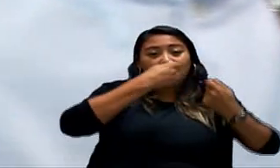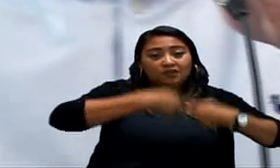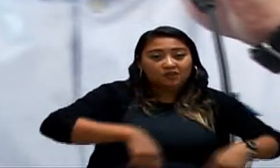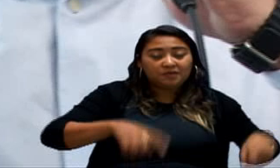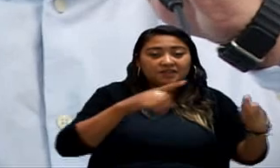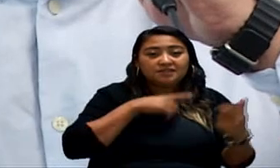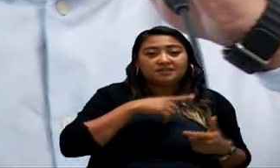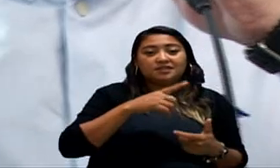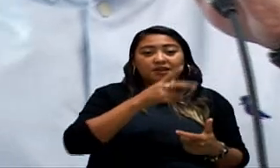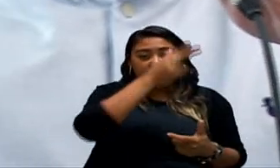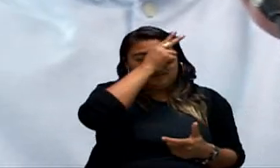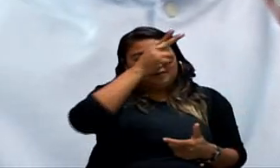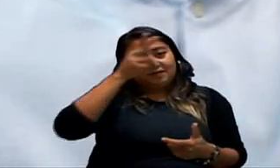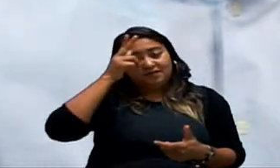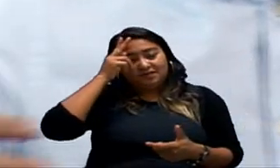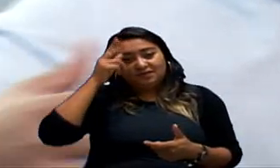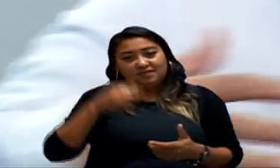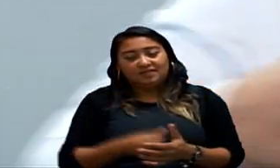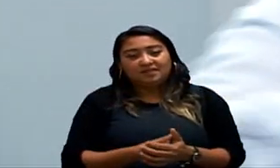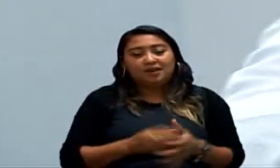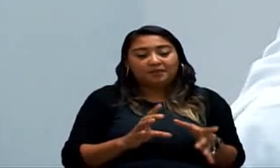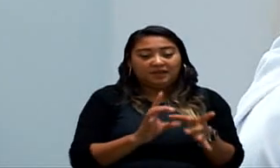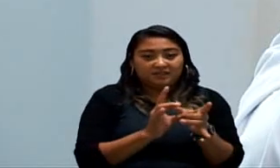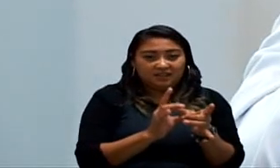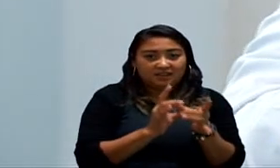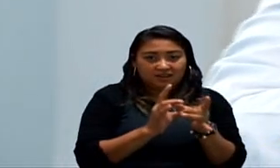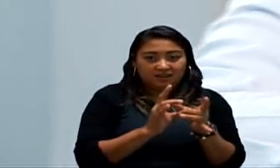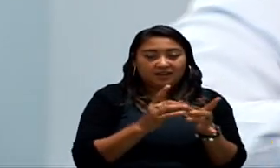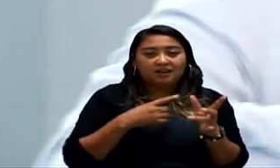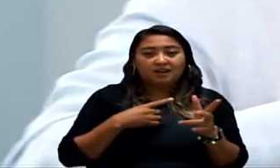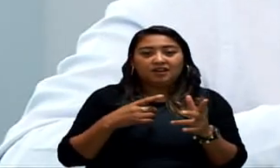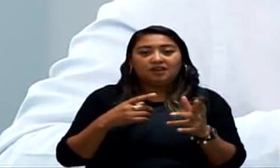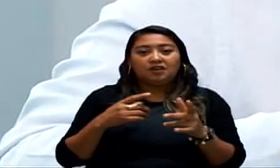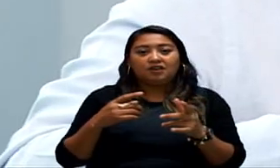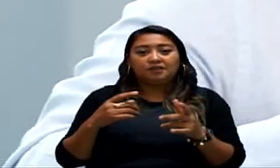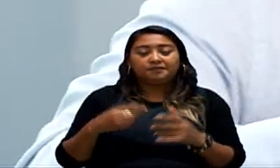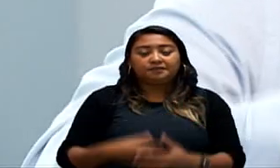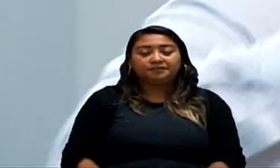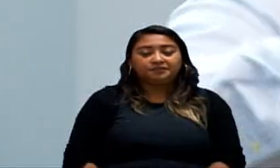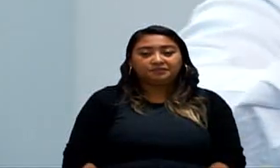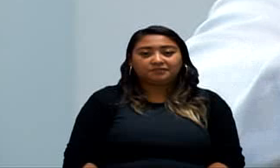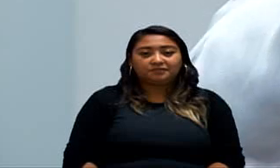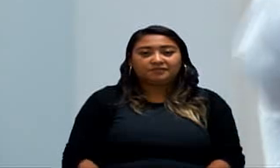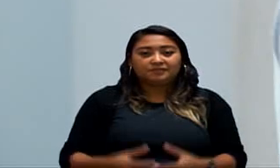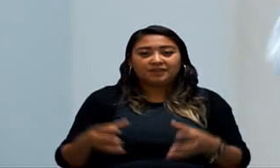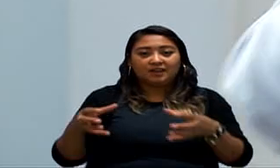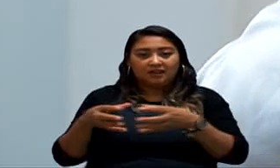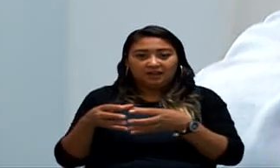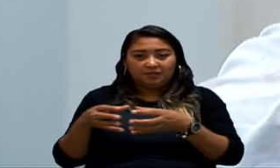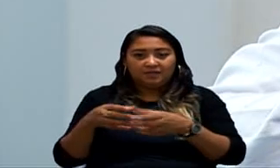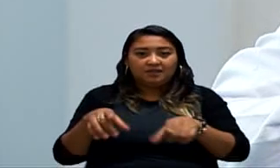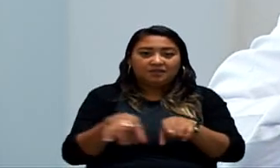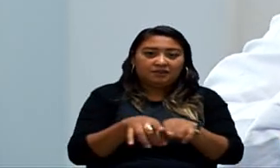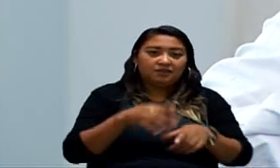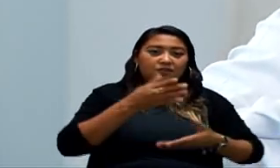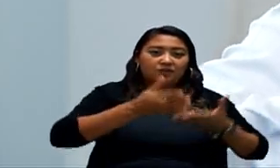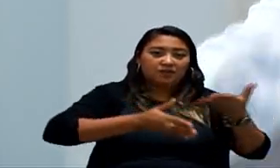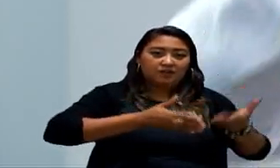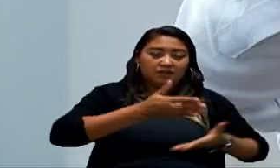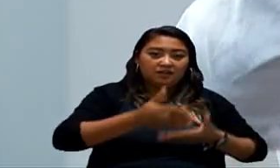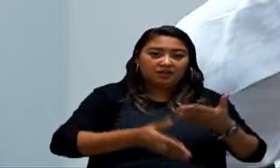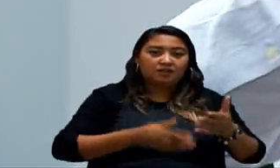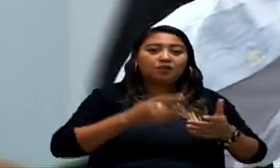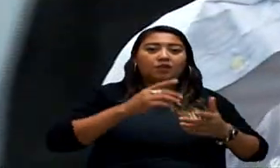da prefeitura nesse sentido. Então, a gente fez parceria com as associações. No sentido de quê? De equipe? De equipe e de cuidado com o carro. E manutenção?